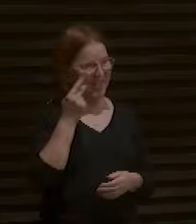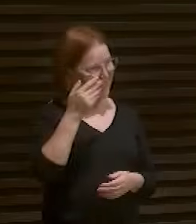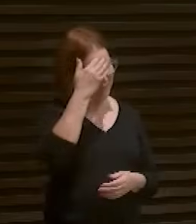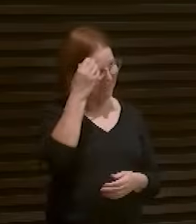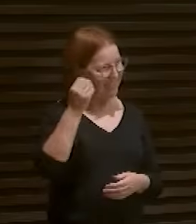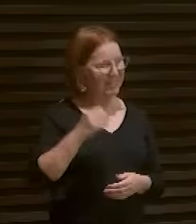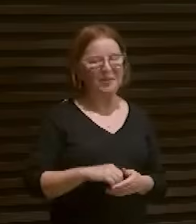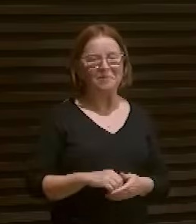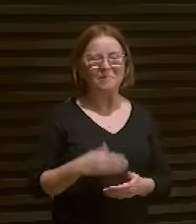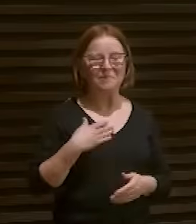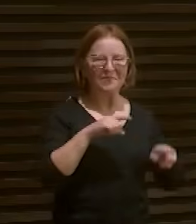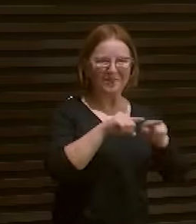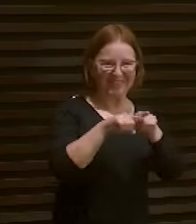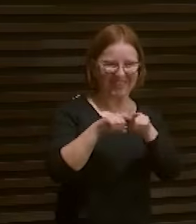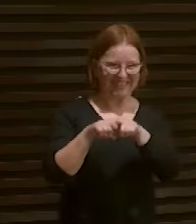Meus irmãos,